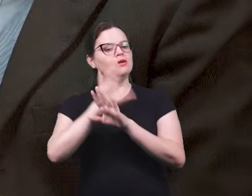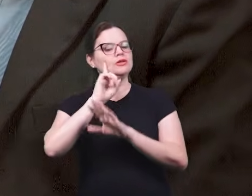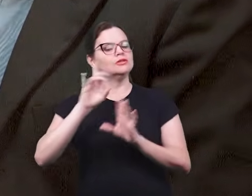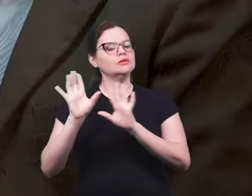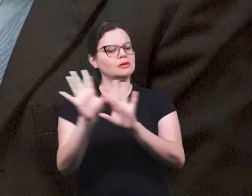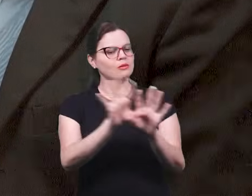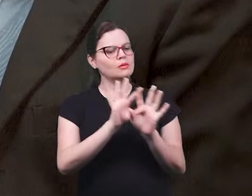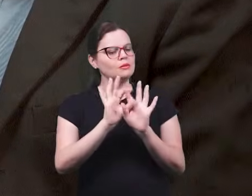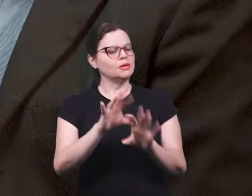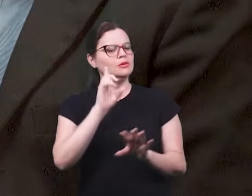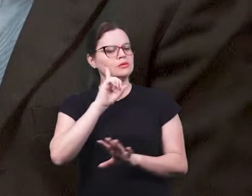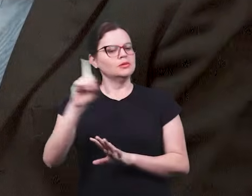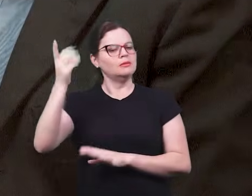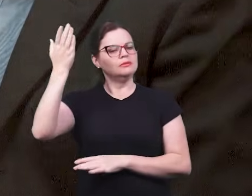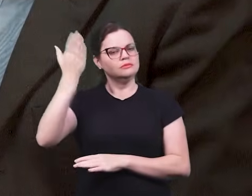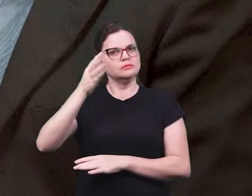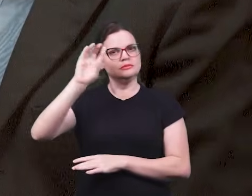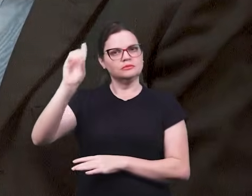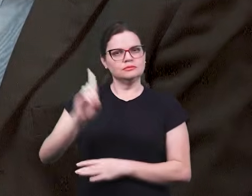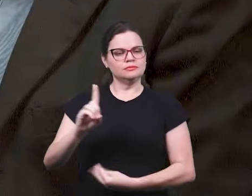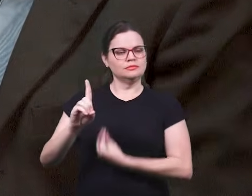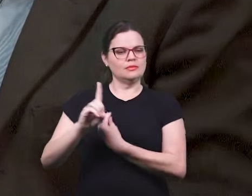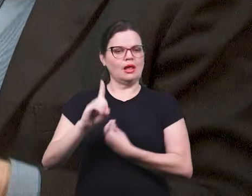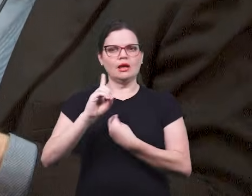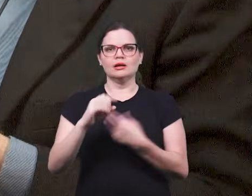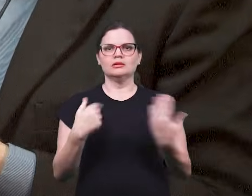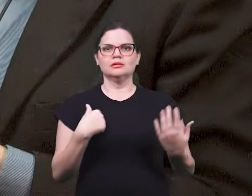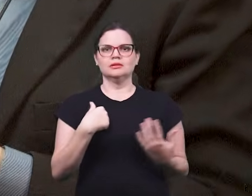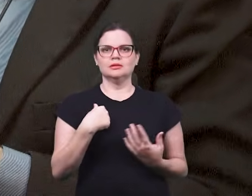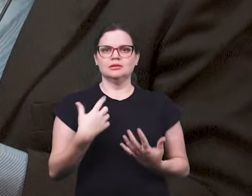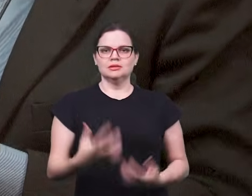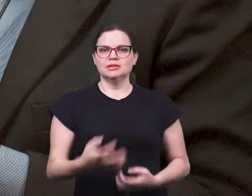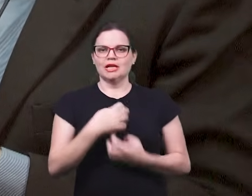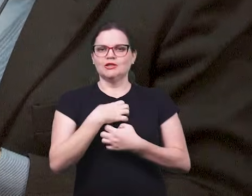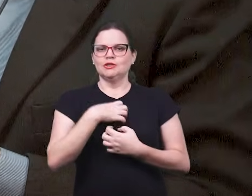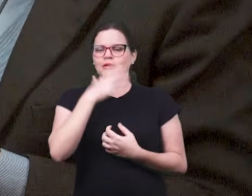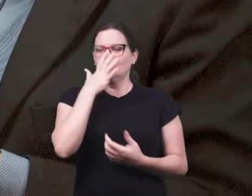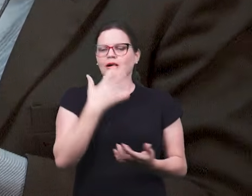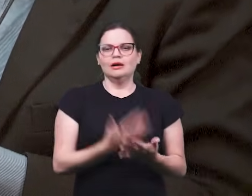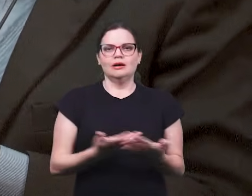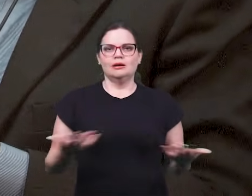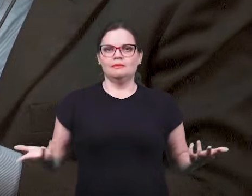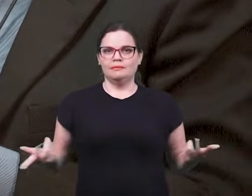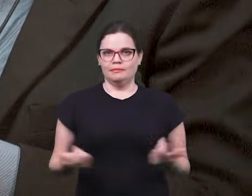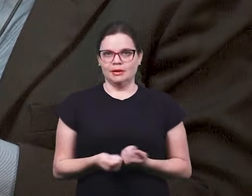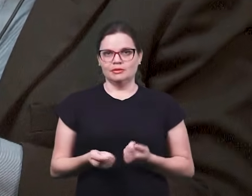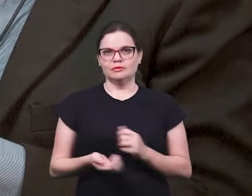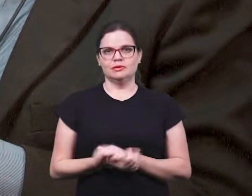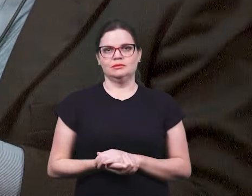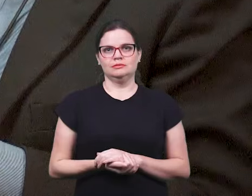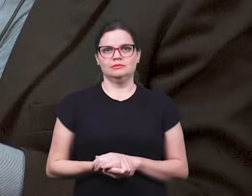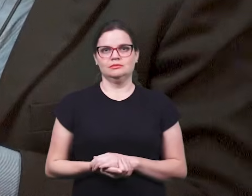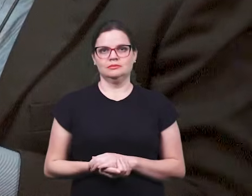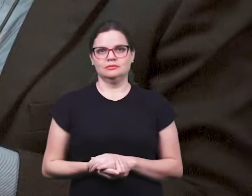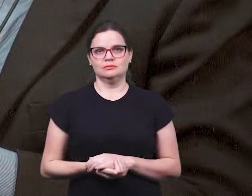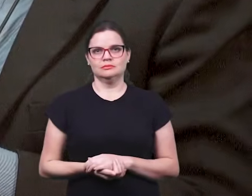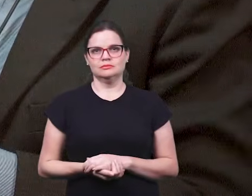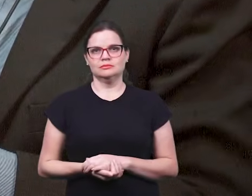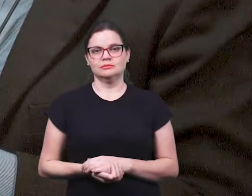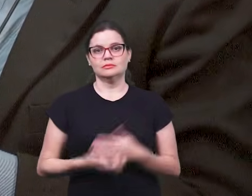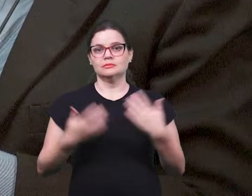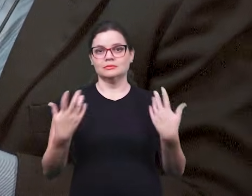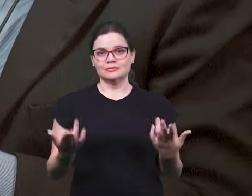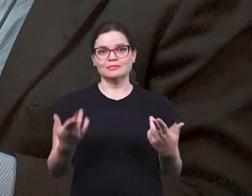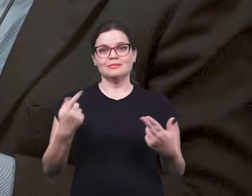com Deus, a presença do Senhor, e sair maravilhado dali. É esse acesso que, quando